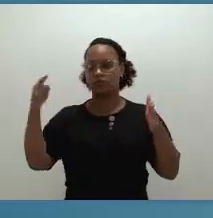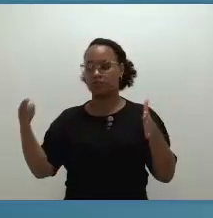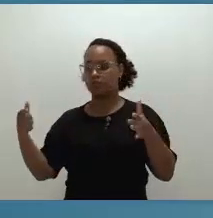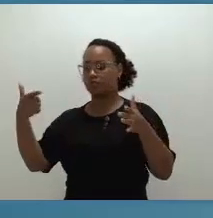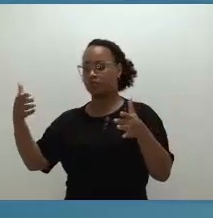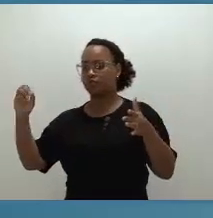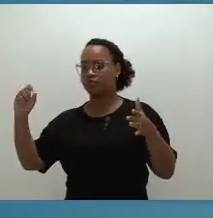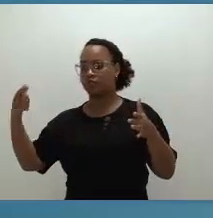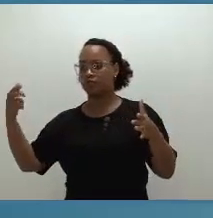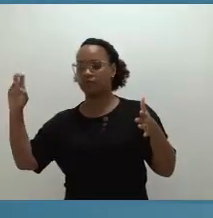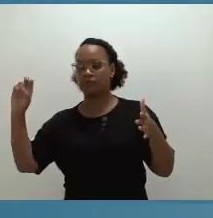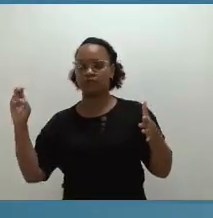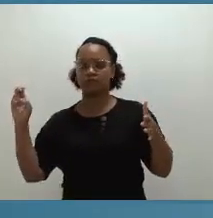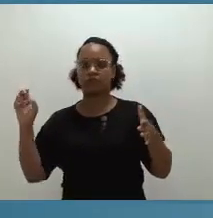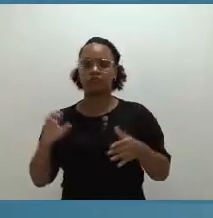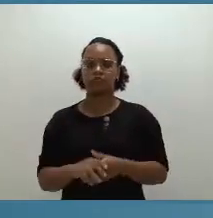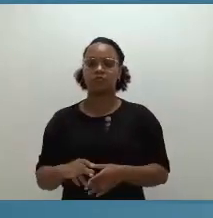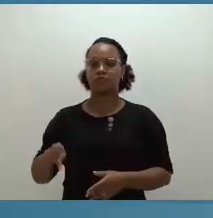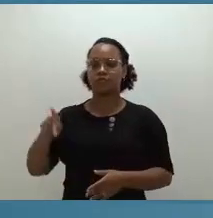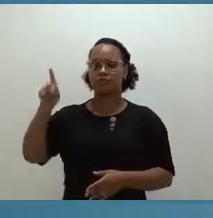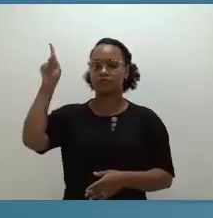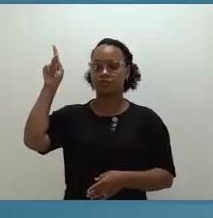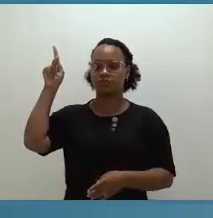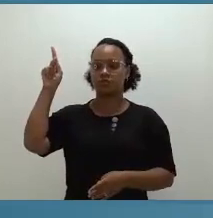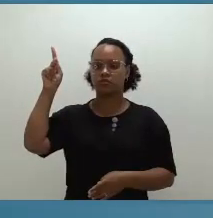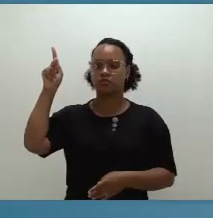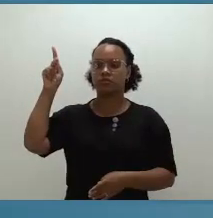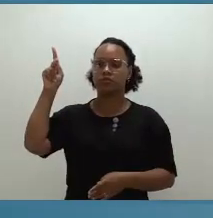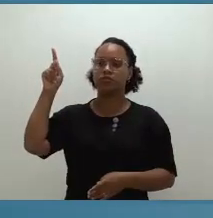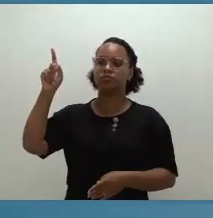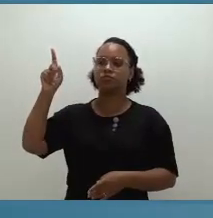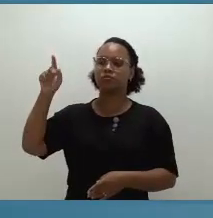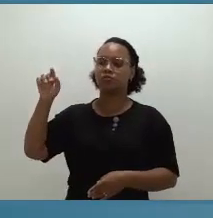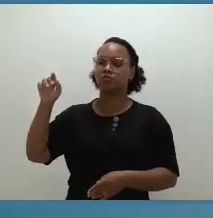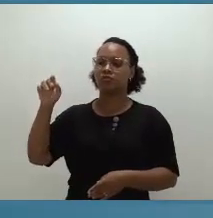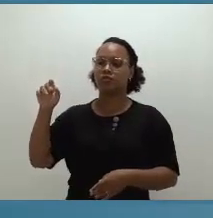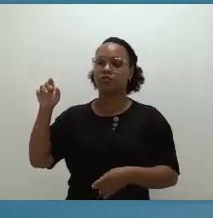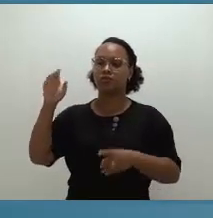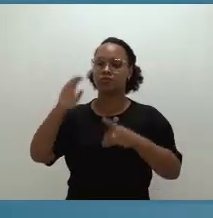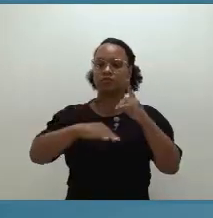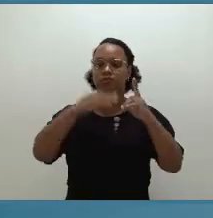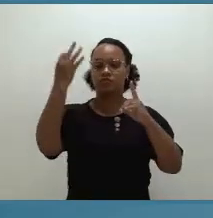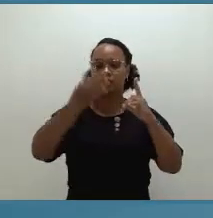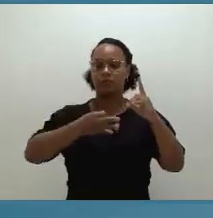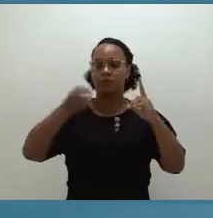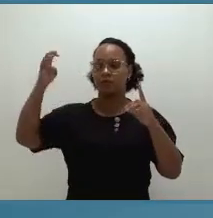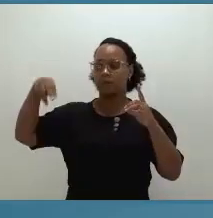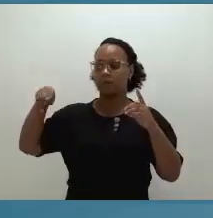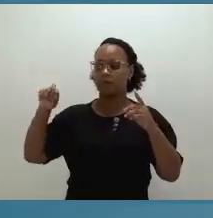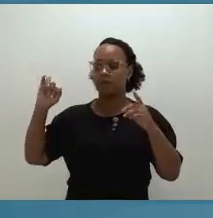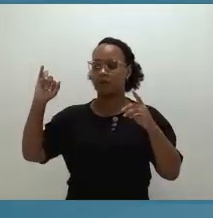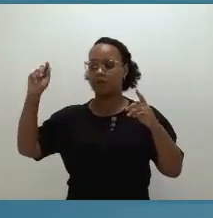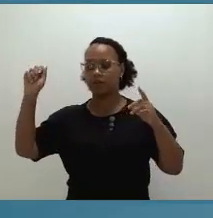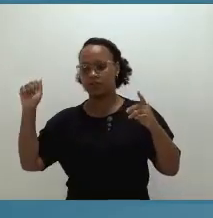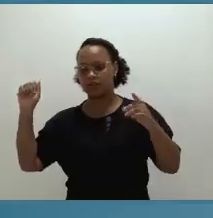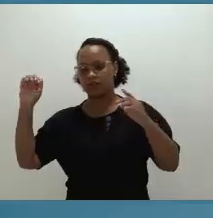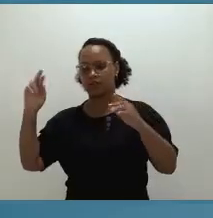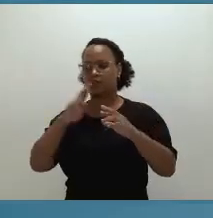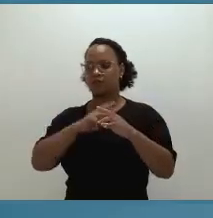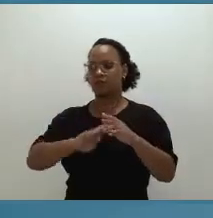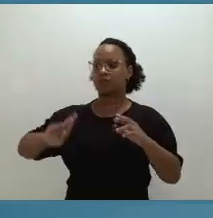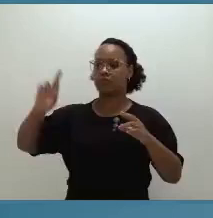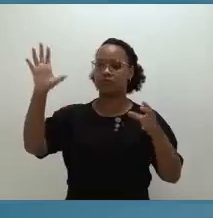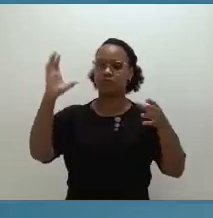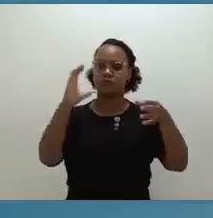2023-2025. Então, presidente desembargadora Maria de Nazaré Silva Gouveia dos Santos vai presidir o Conselho.